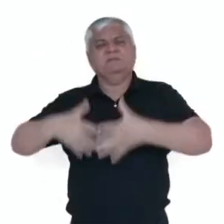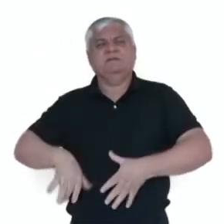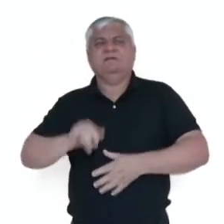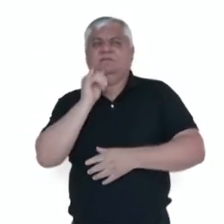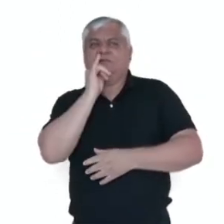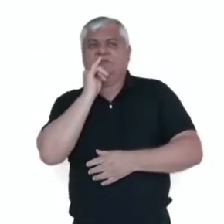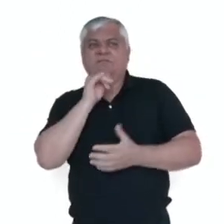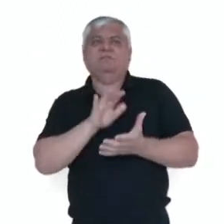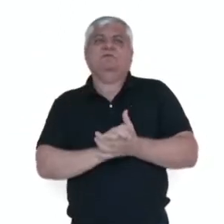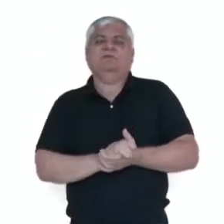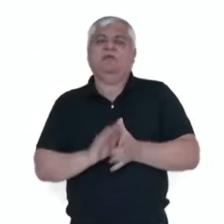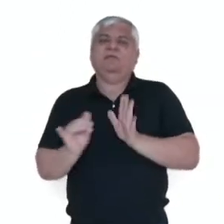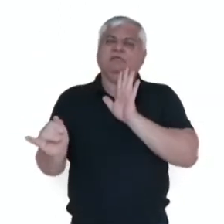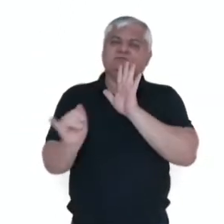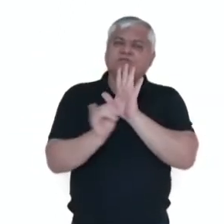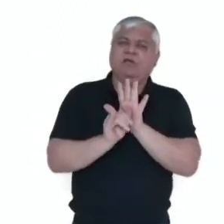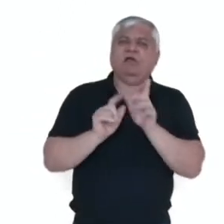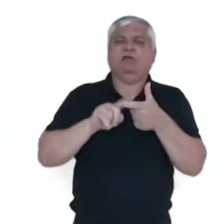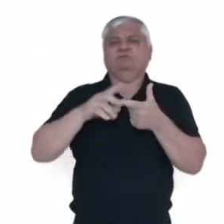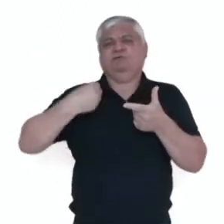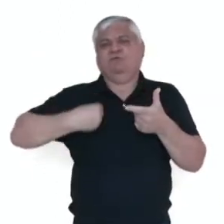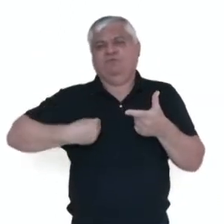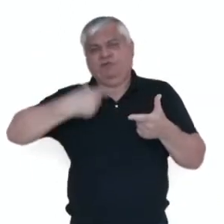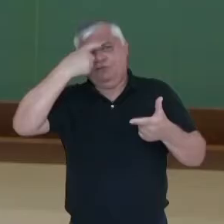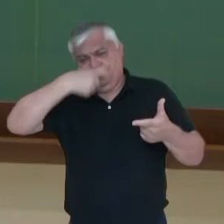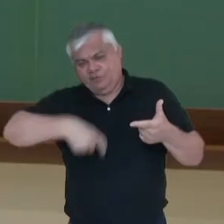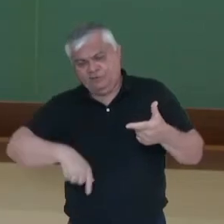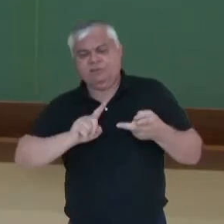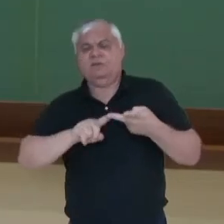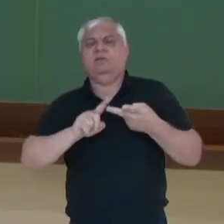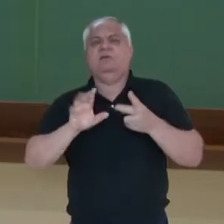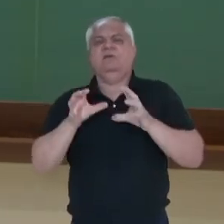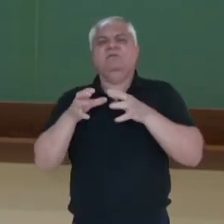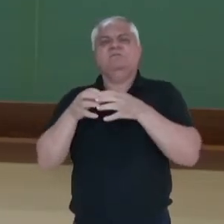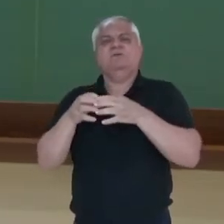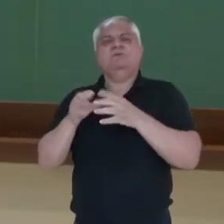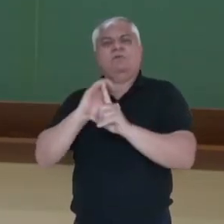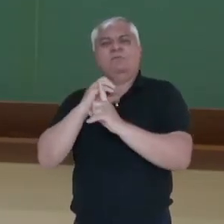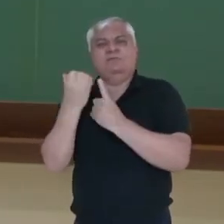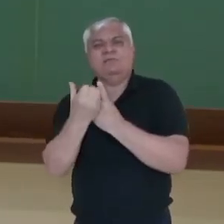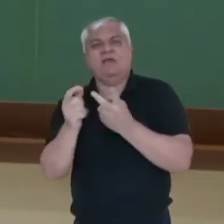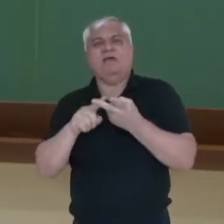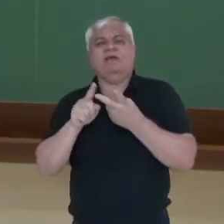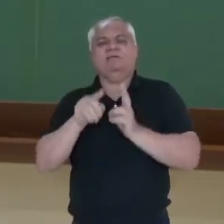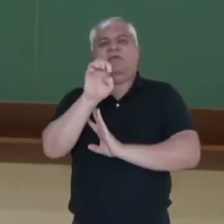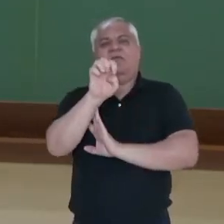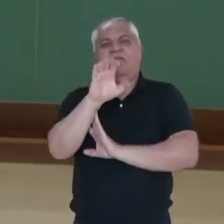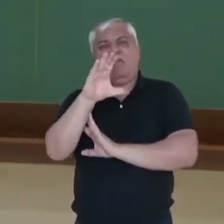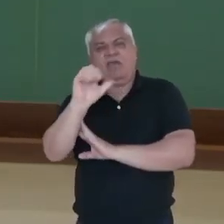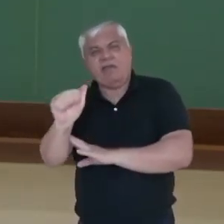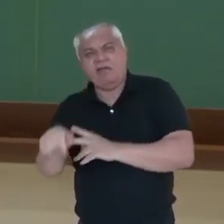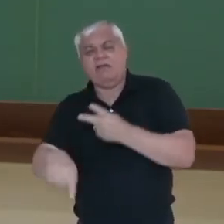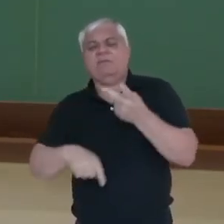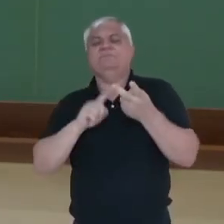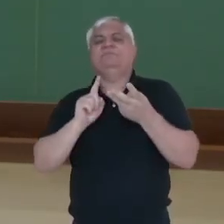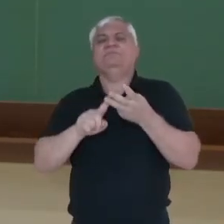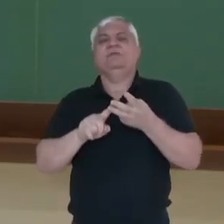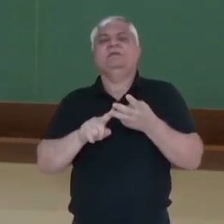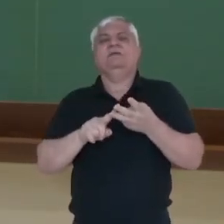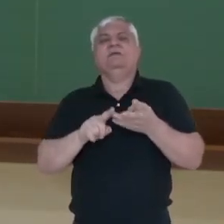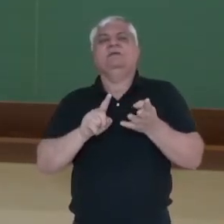exemplo, identidade, autobiografia, viver em comunidade, Estatuto da Criança e do Adolescente, o